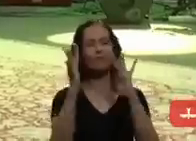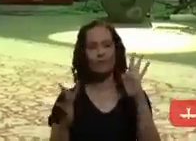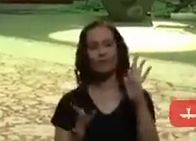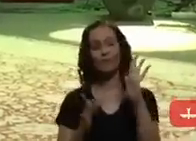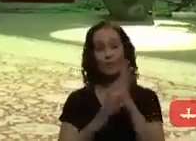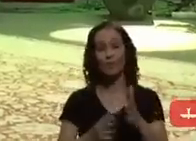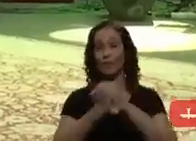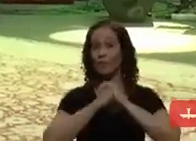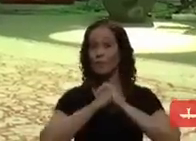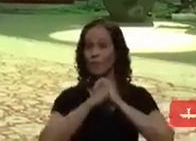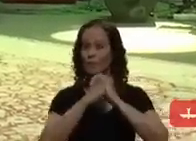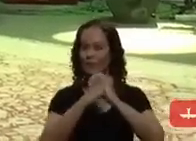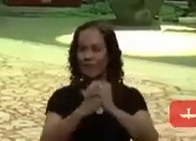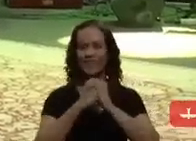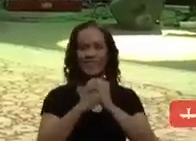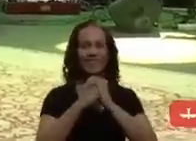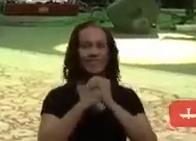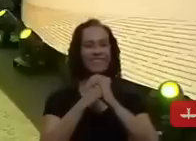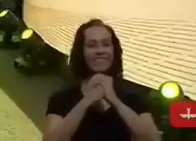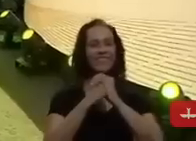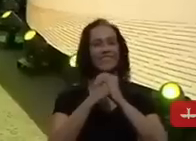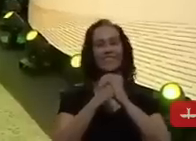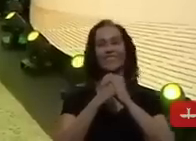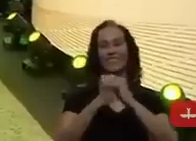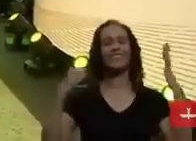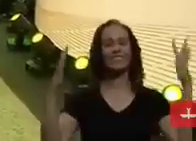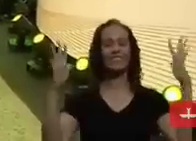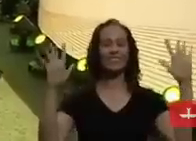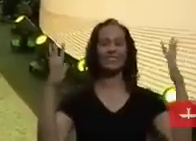Jesus. Amém.